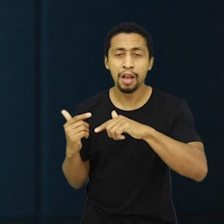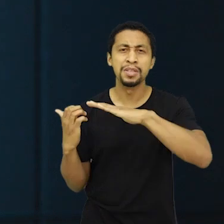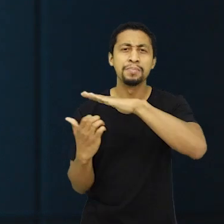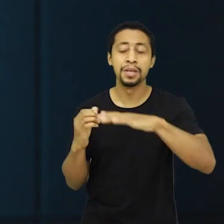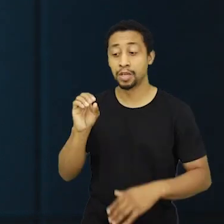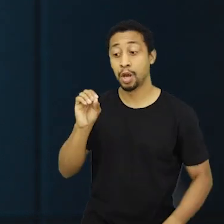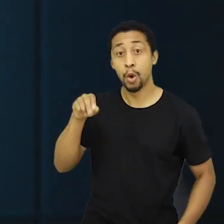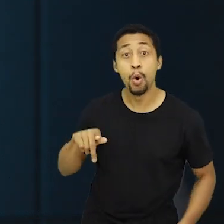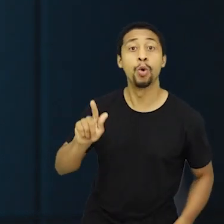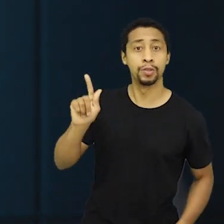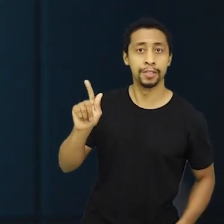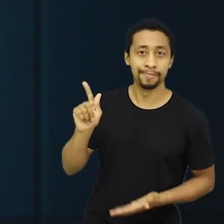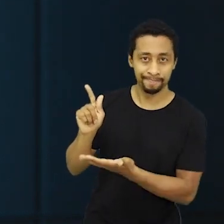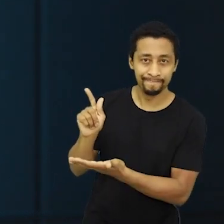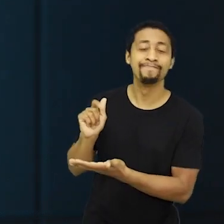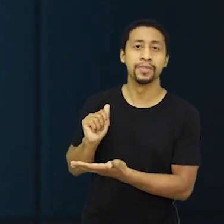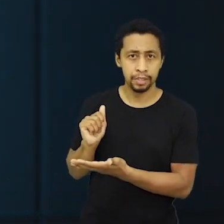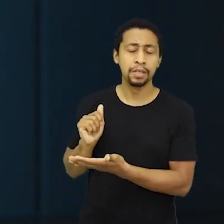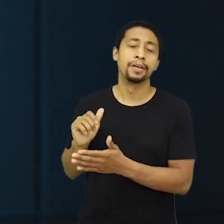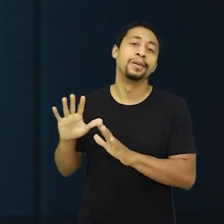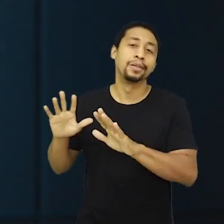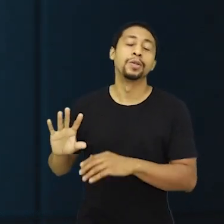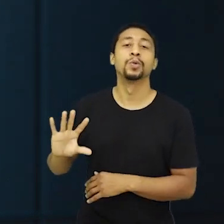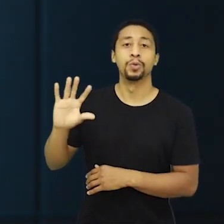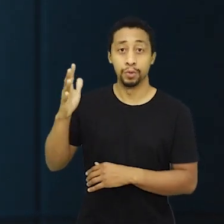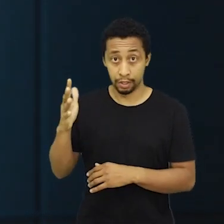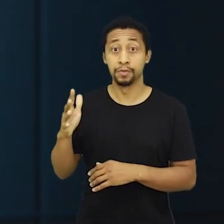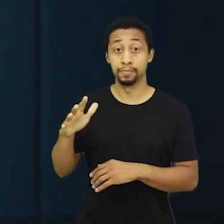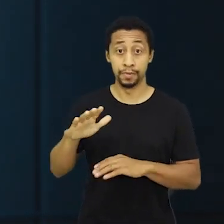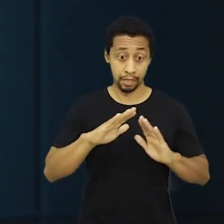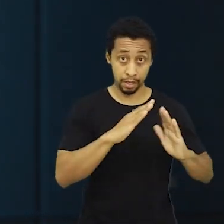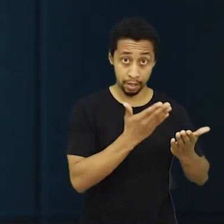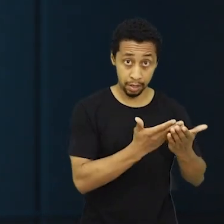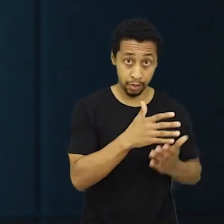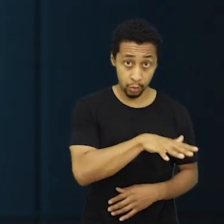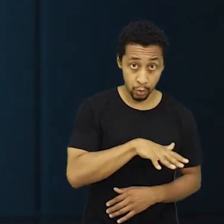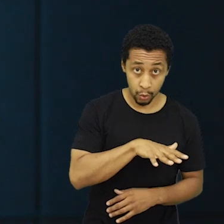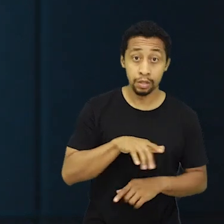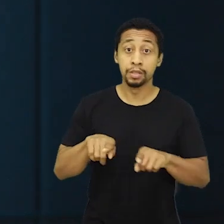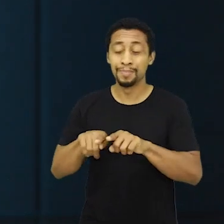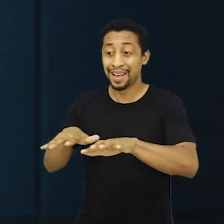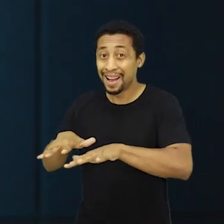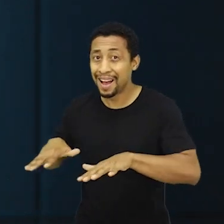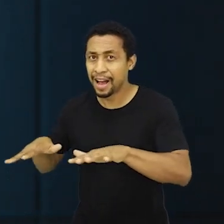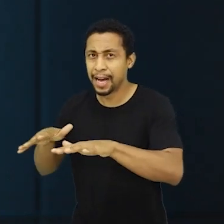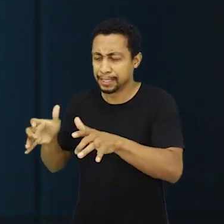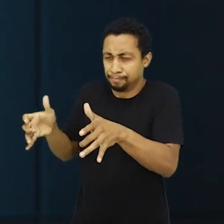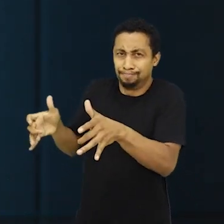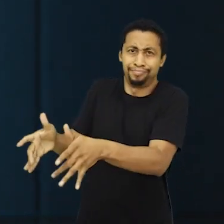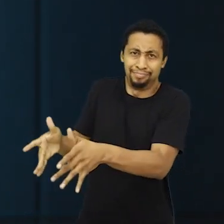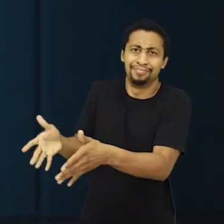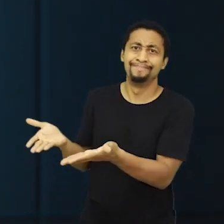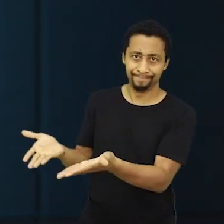uma pesquisa sobre a relação entre a escola e os territórios vulneráveis, que também tem uma relação muito forte com os